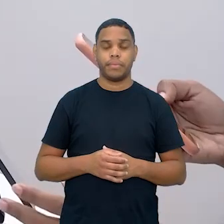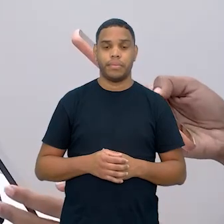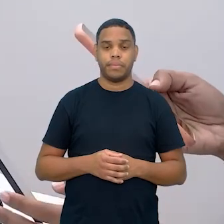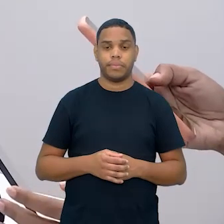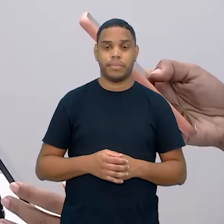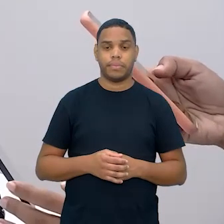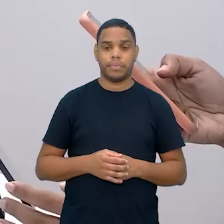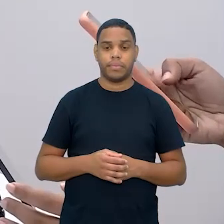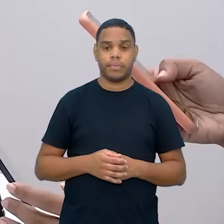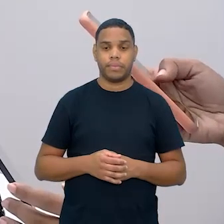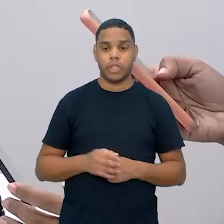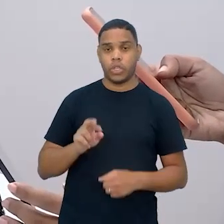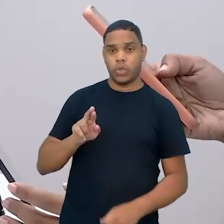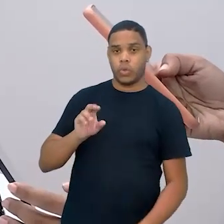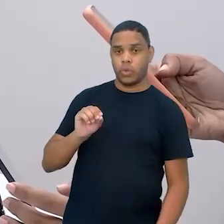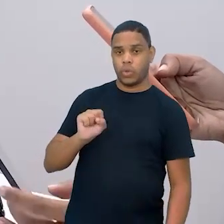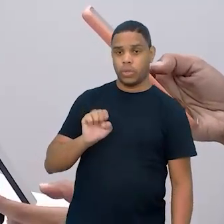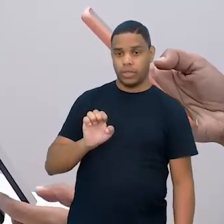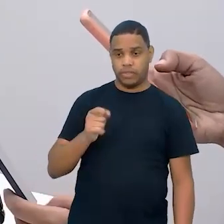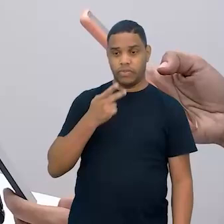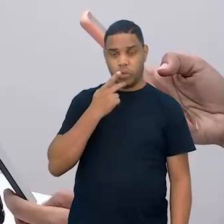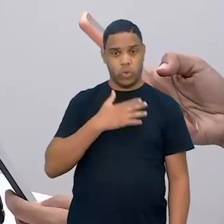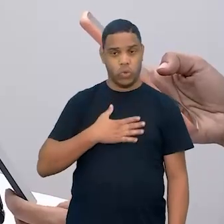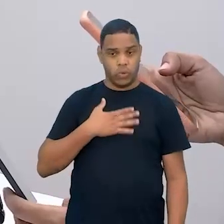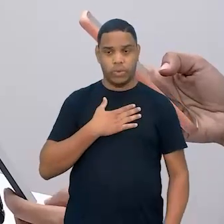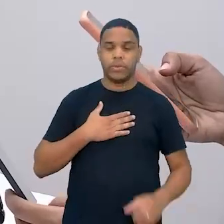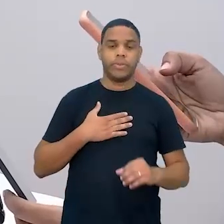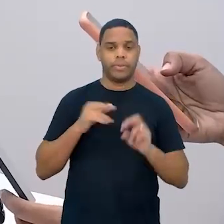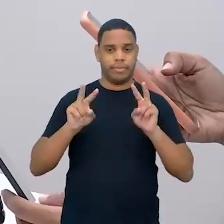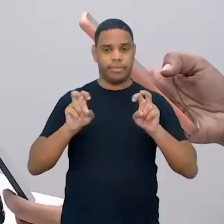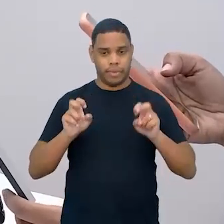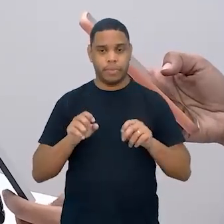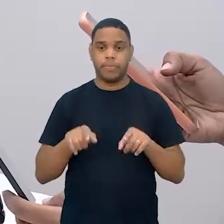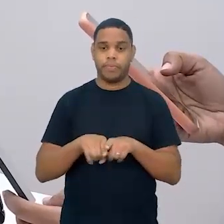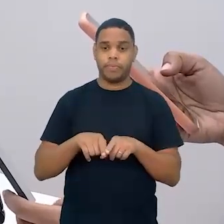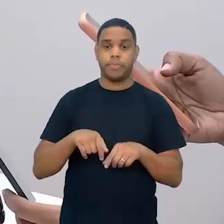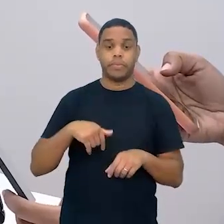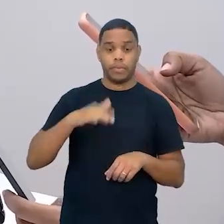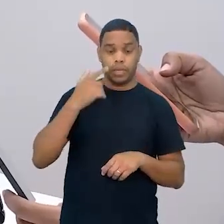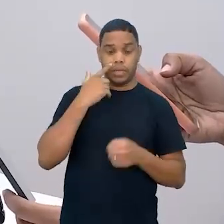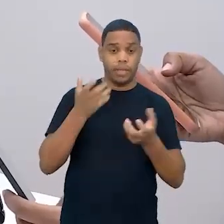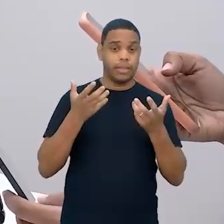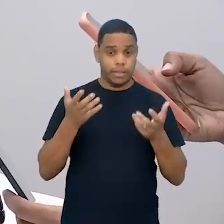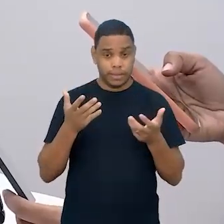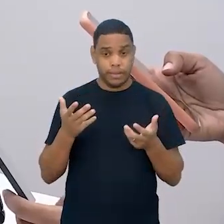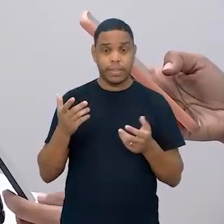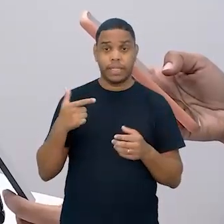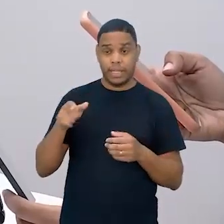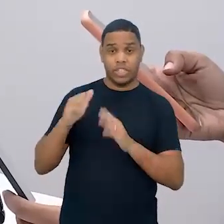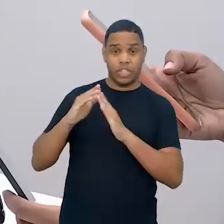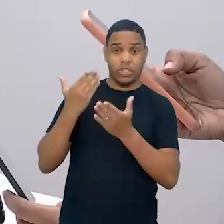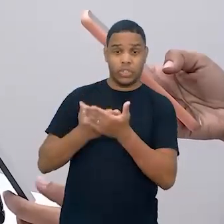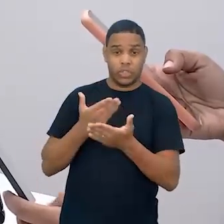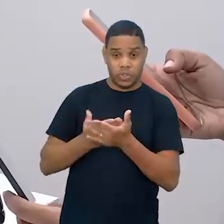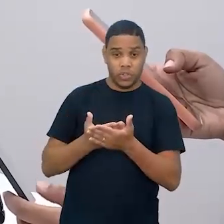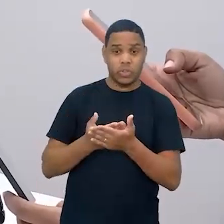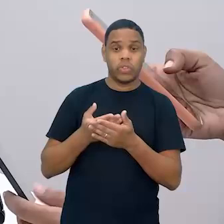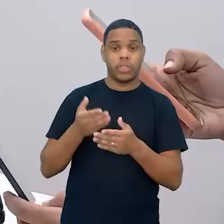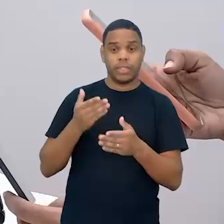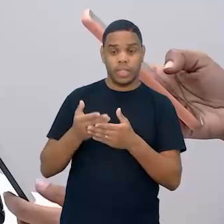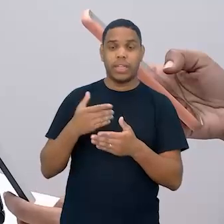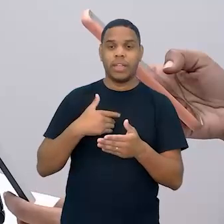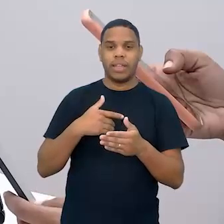A Rose fala isso. E que o que ela mais queria era que na minha escola levassem a sério a